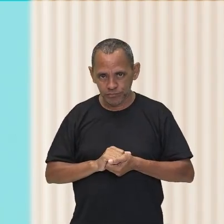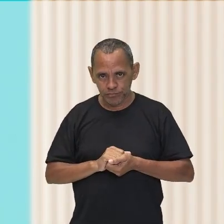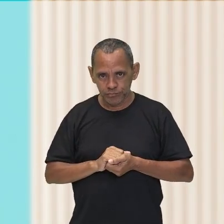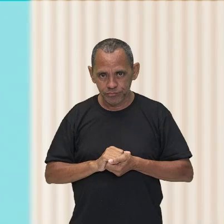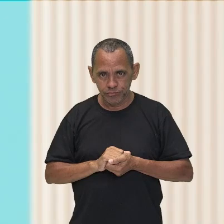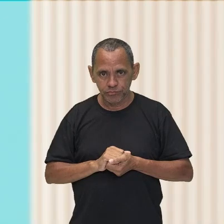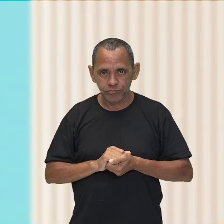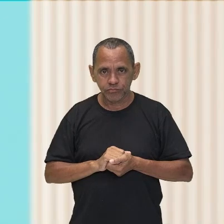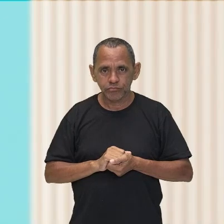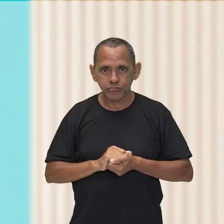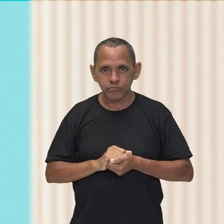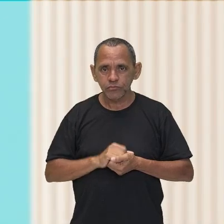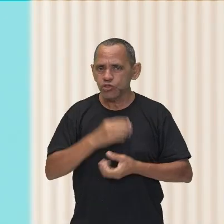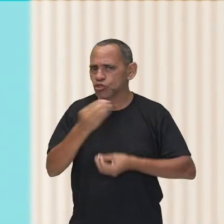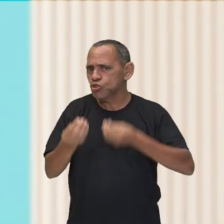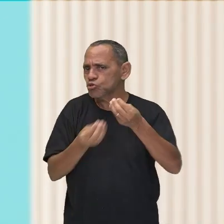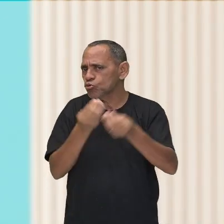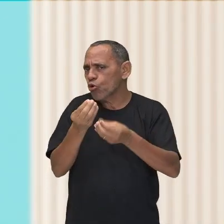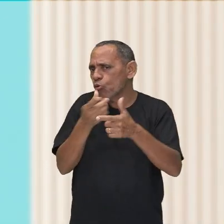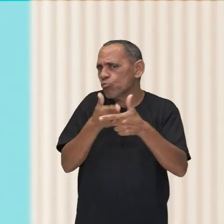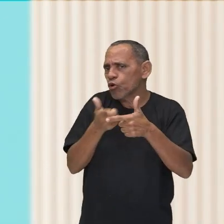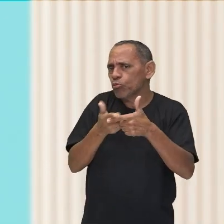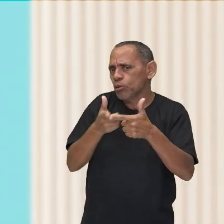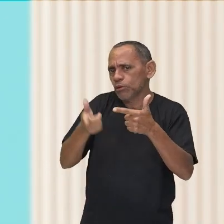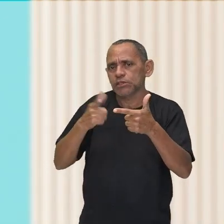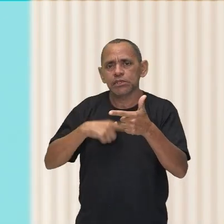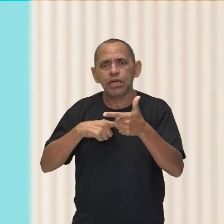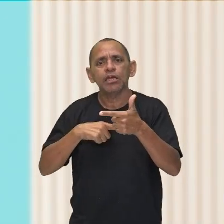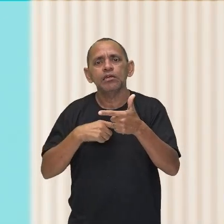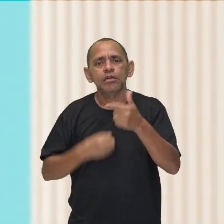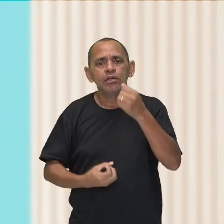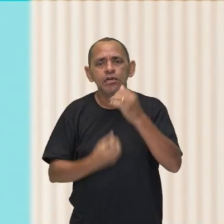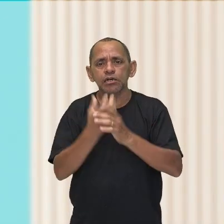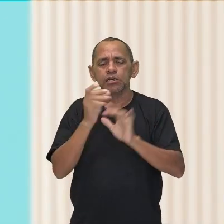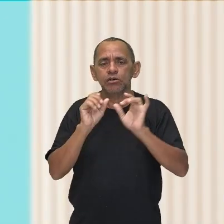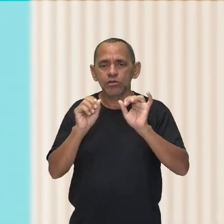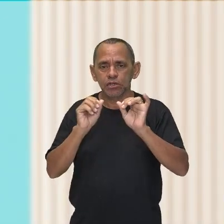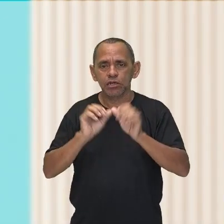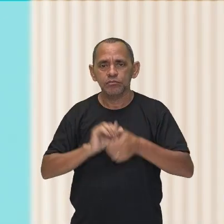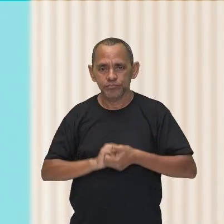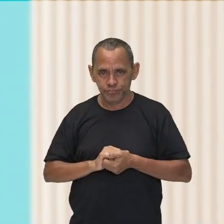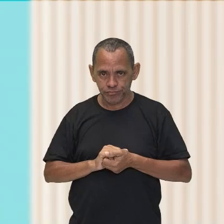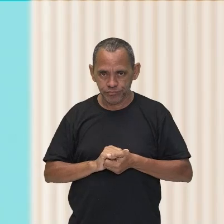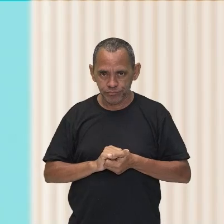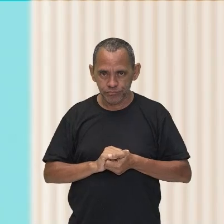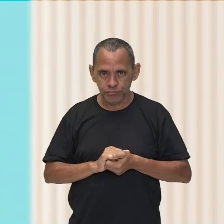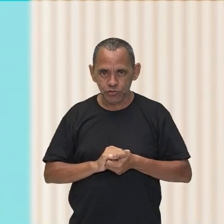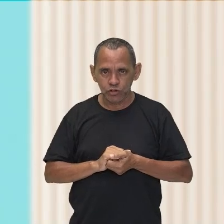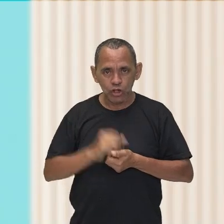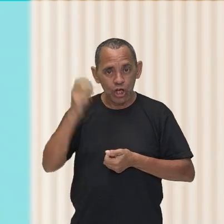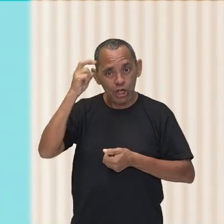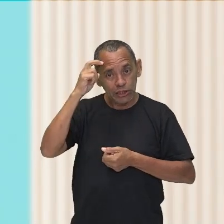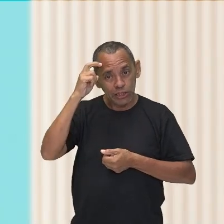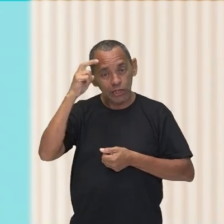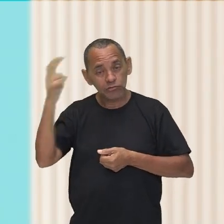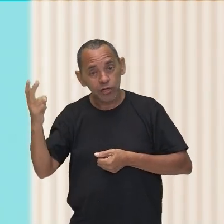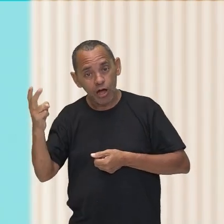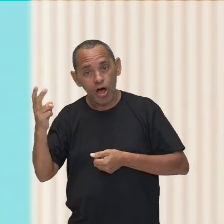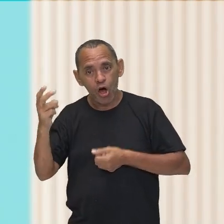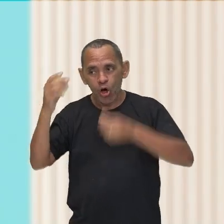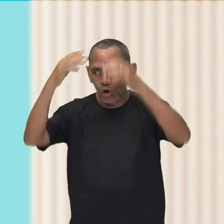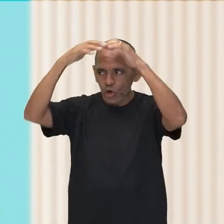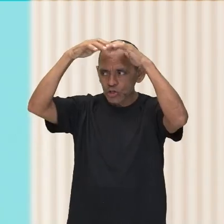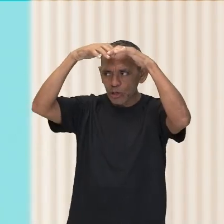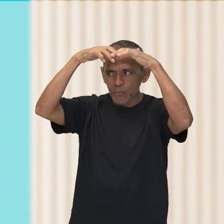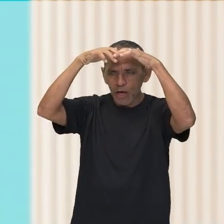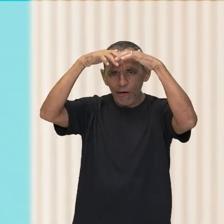do alcance dessa sequela, às vezes também gera uma sequela intelectual, cognitiva,